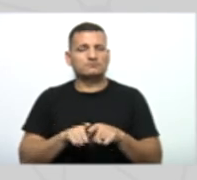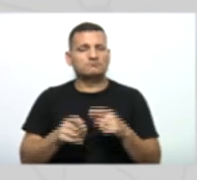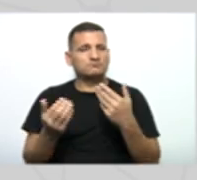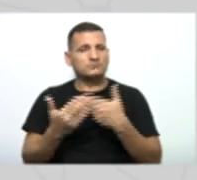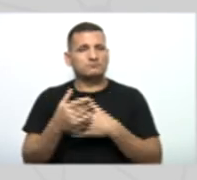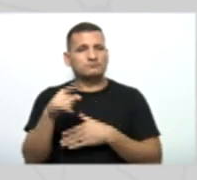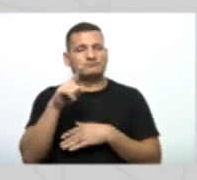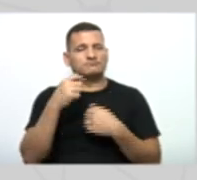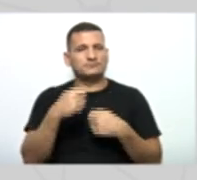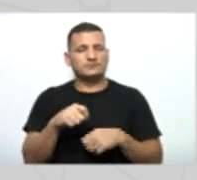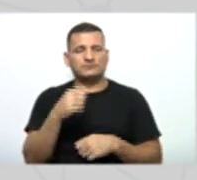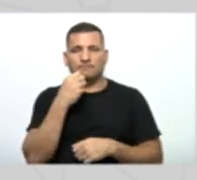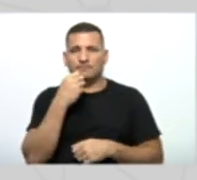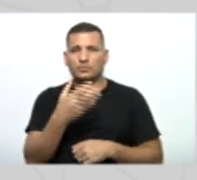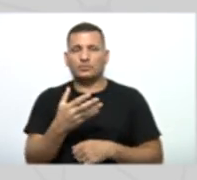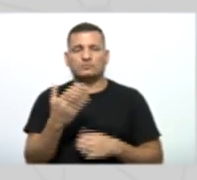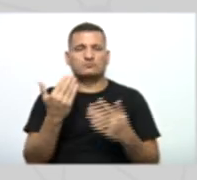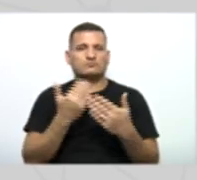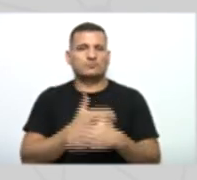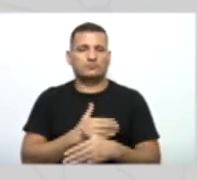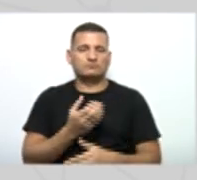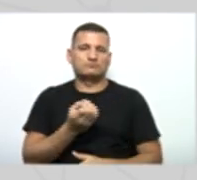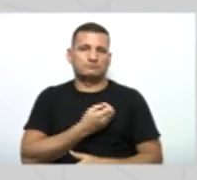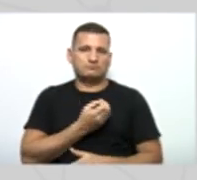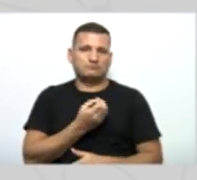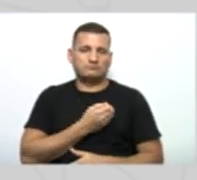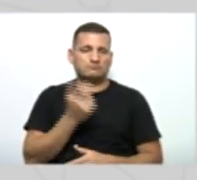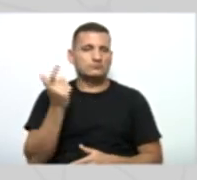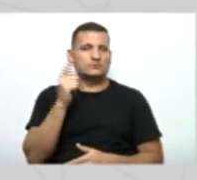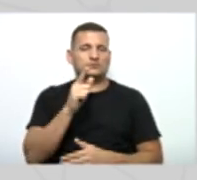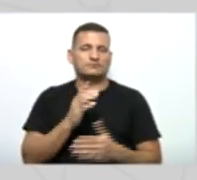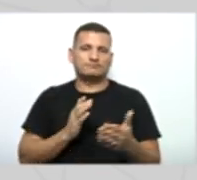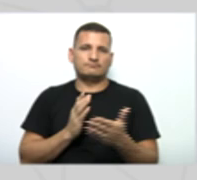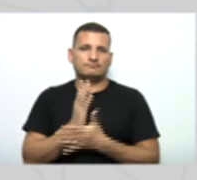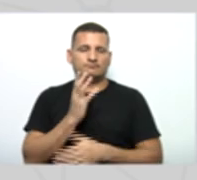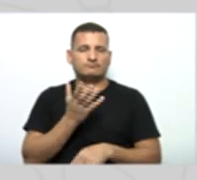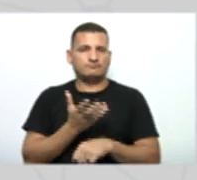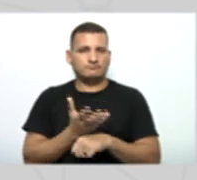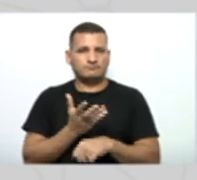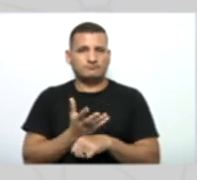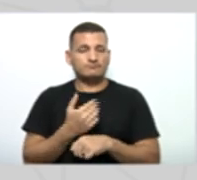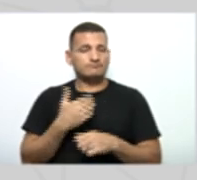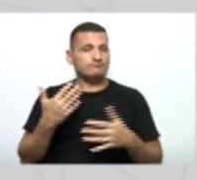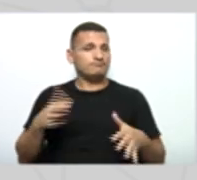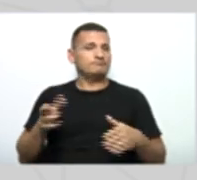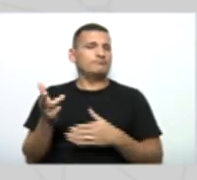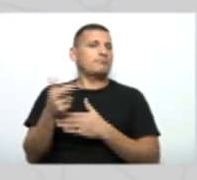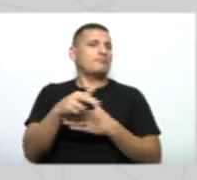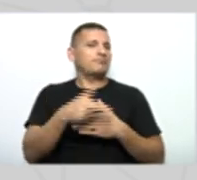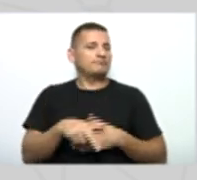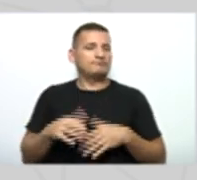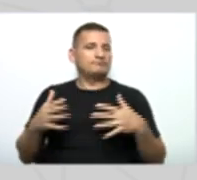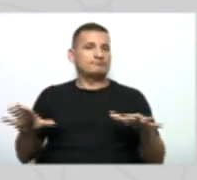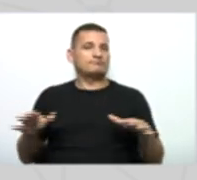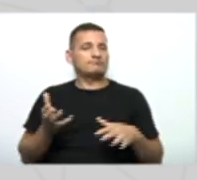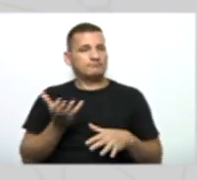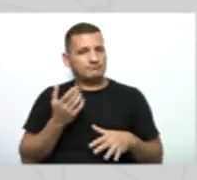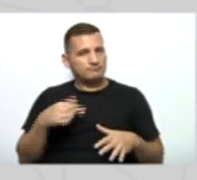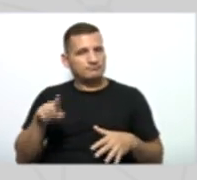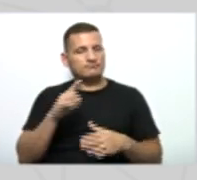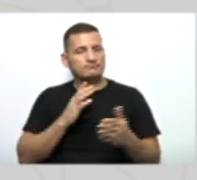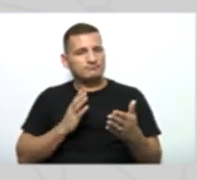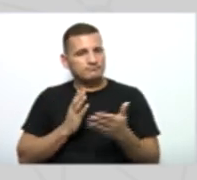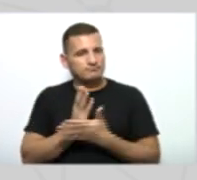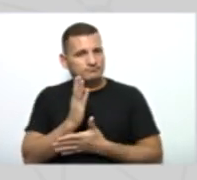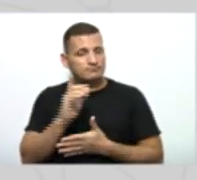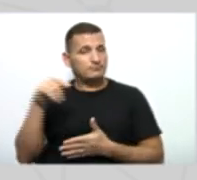tirar uma nota boa na prova, logicamente, para conseguir a aprovação na disciplina. Eu não quero ninguém reprovando, viu? Quero que vocês passem